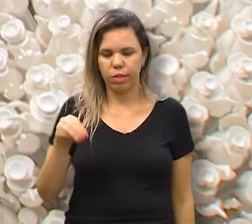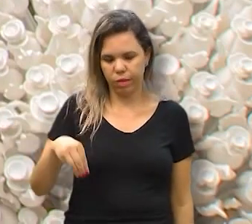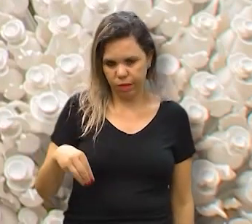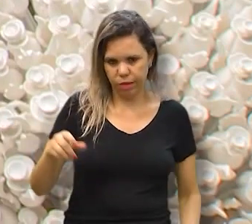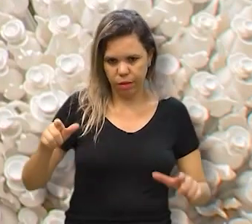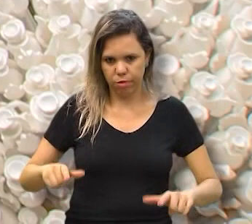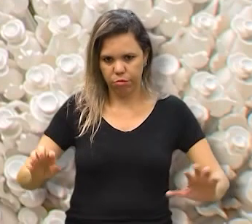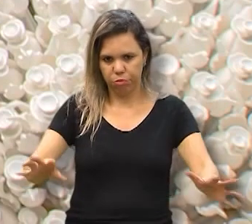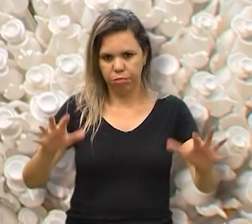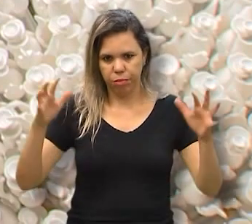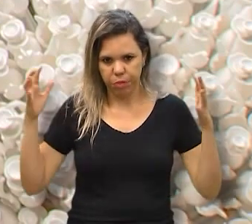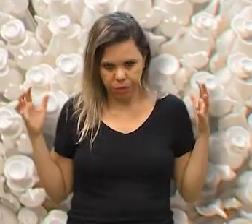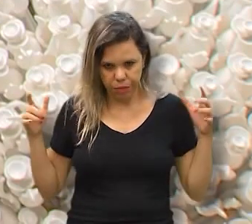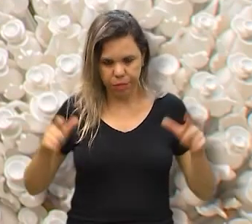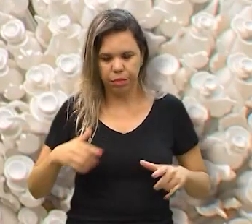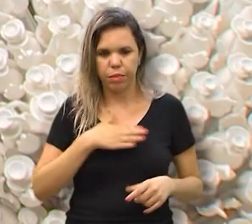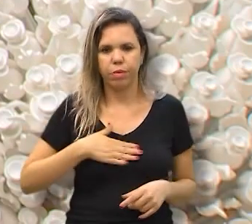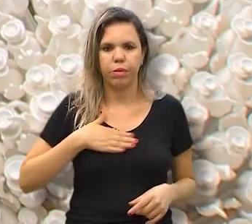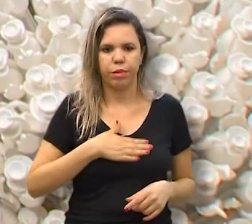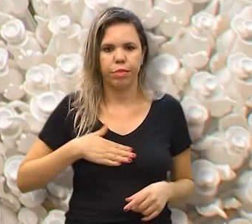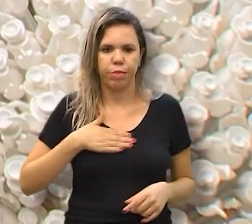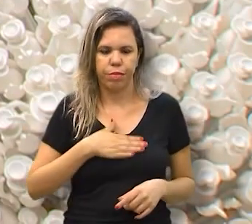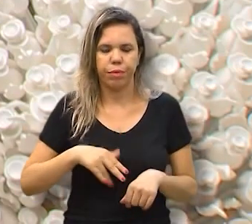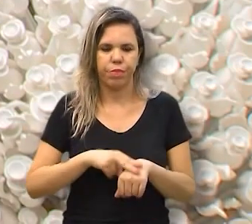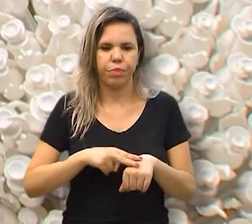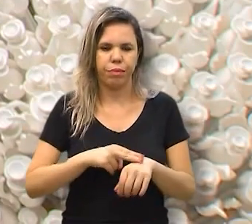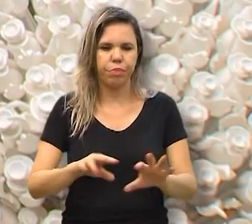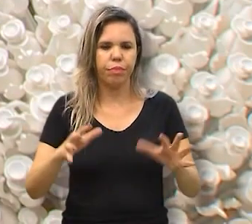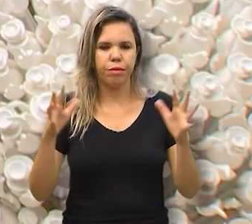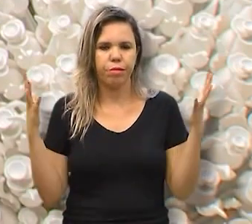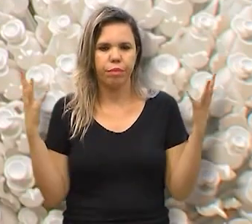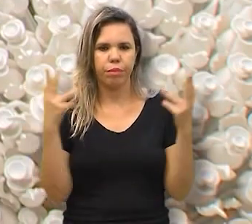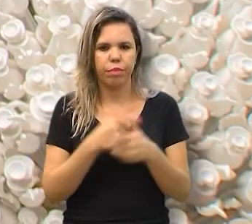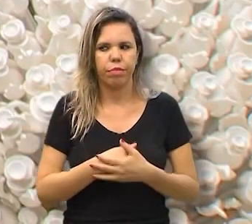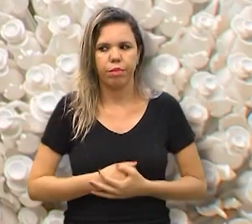proteção ambiental. É um lugar muito agradável, com muito verde.